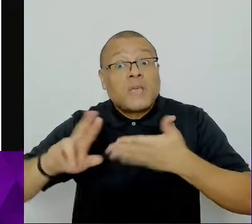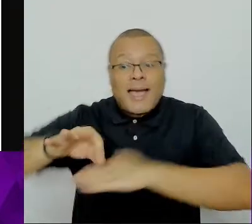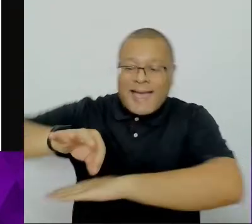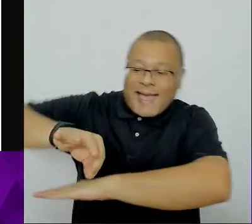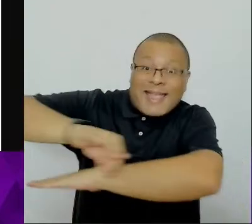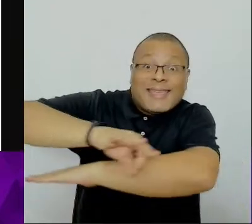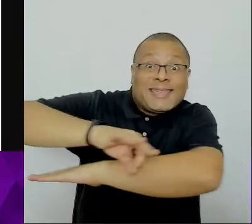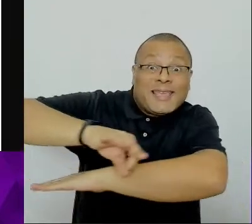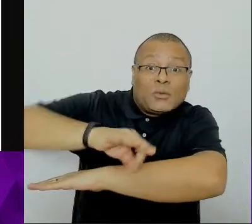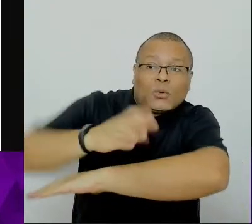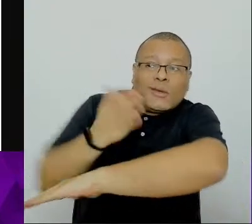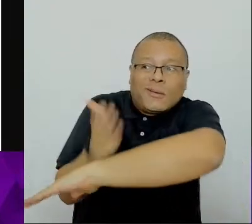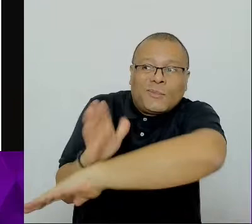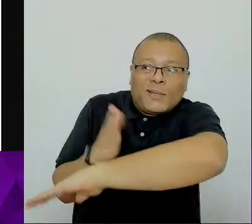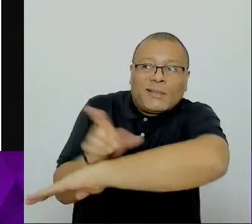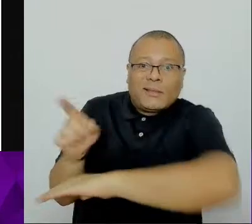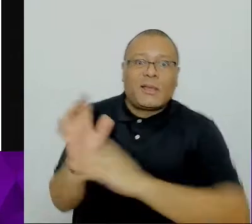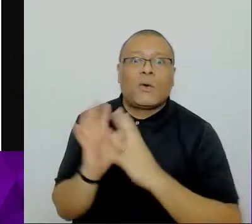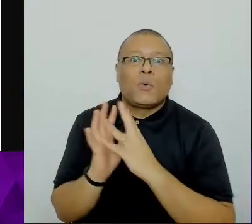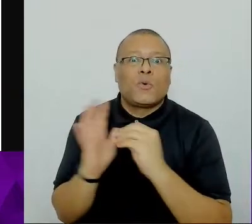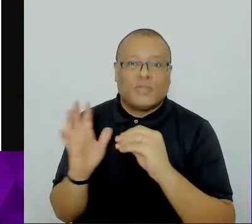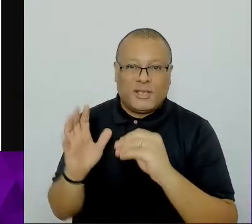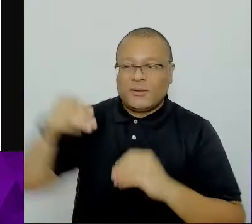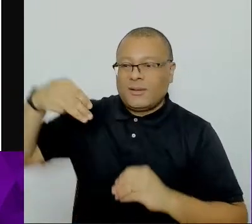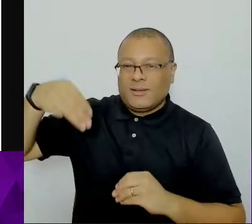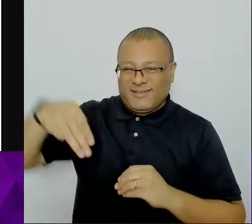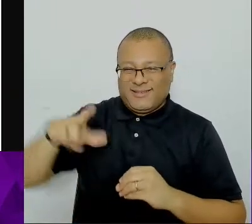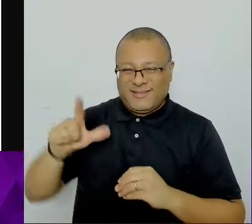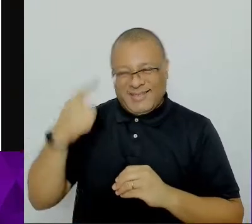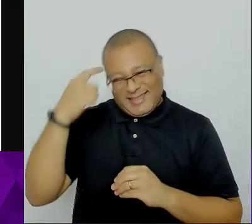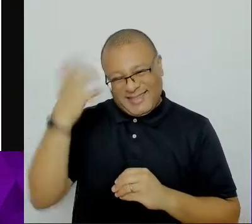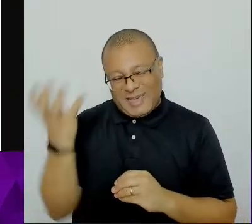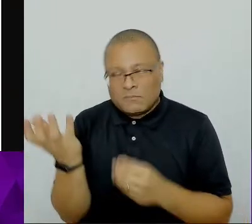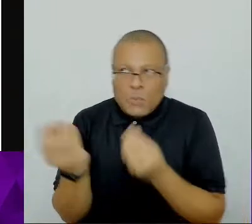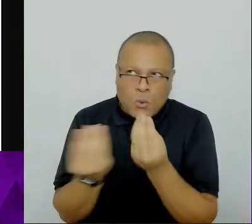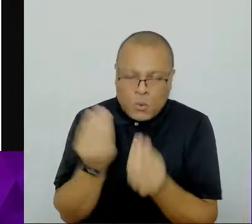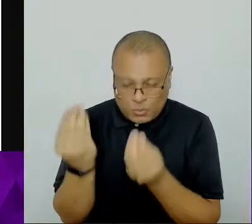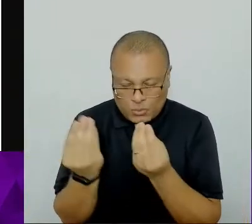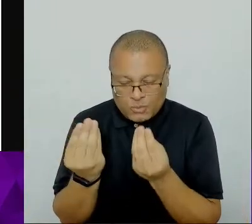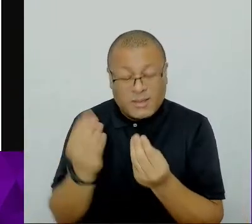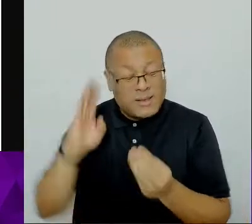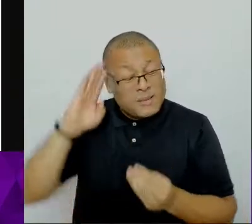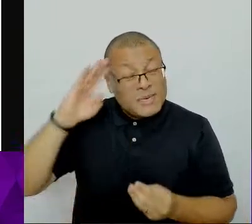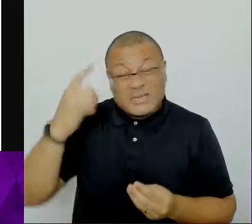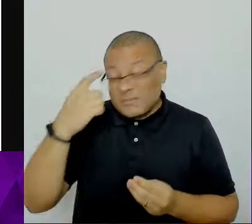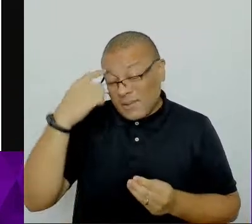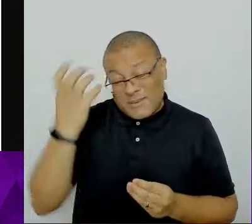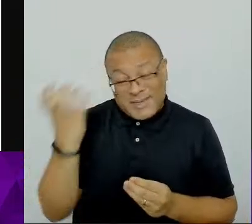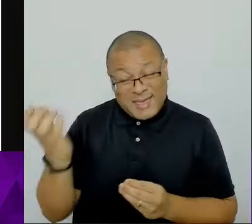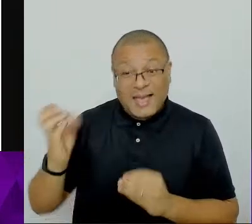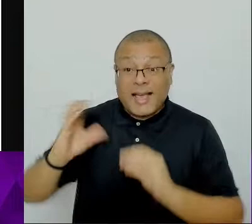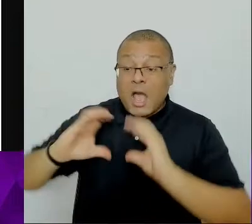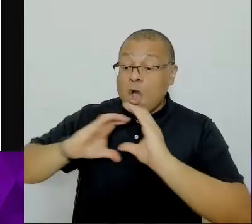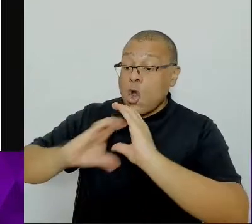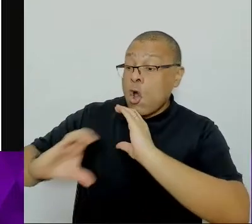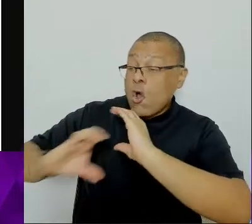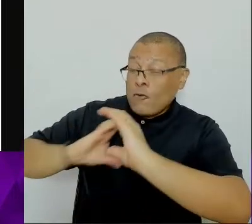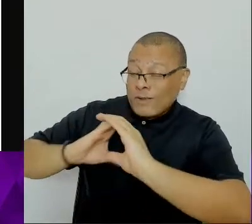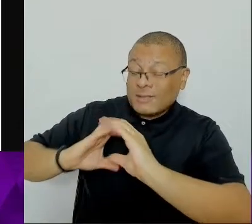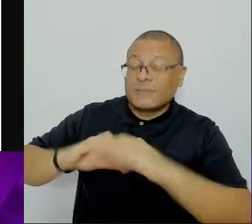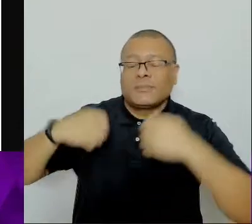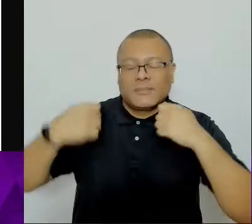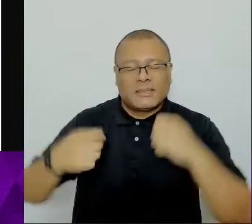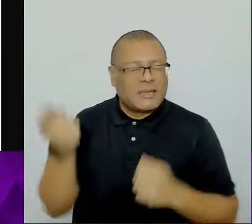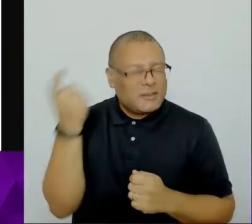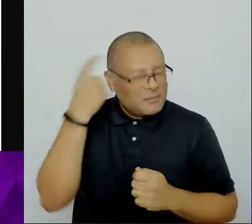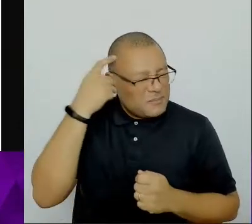para treinar os modelos, mas principalmente quando a gente fala de IA conversacional, a gente precisa pensar bastante